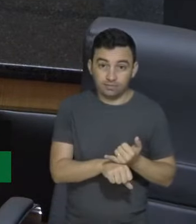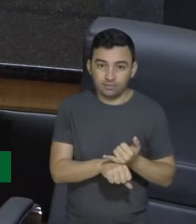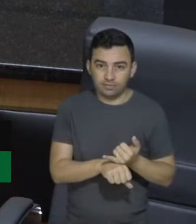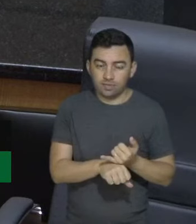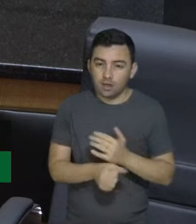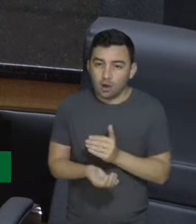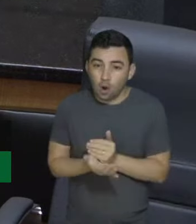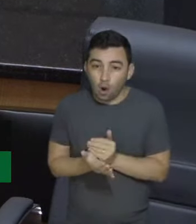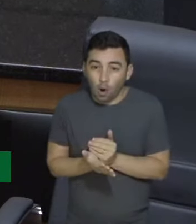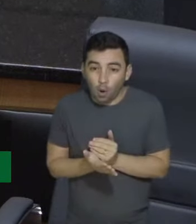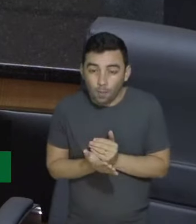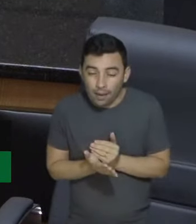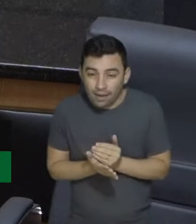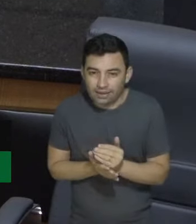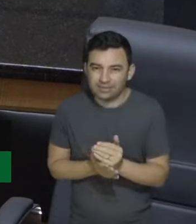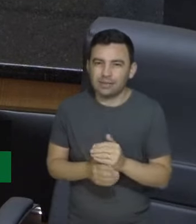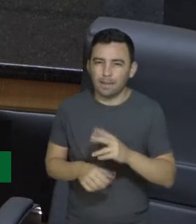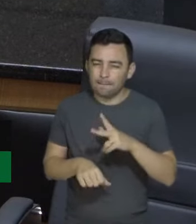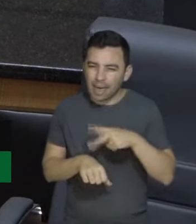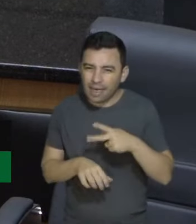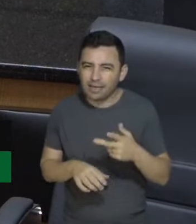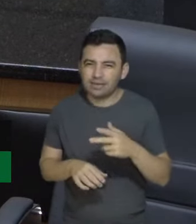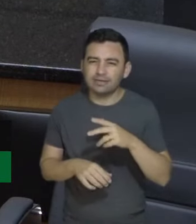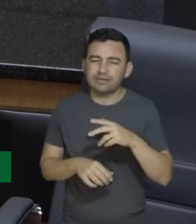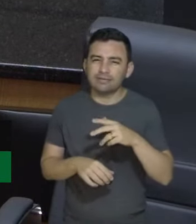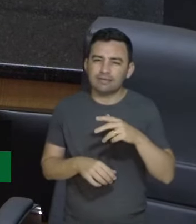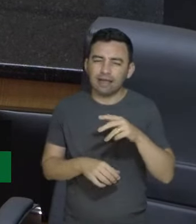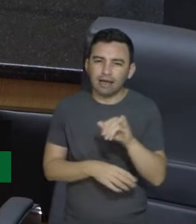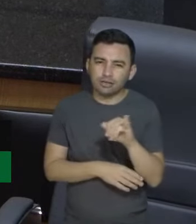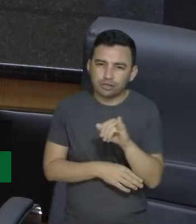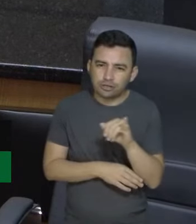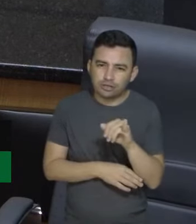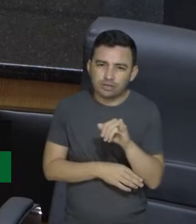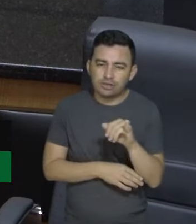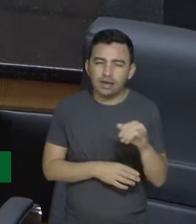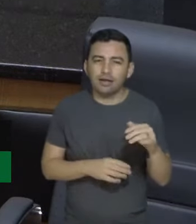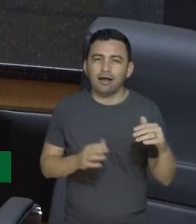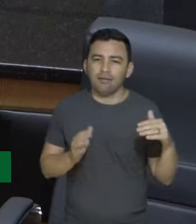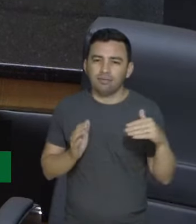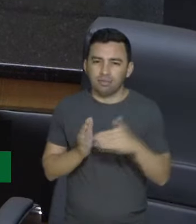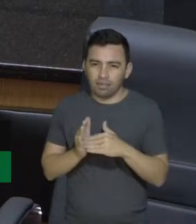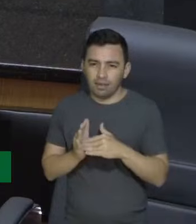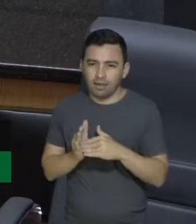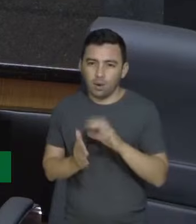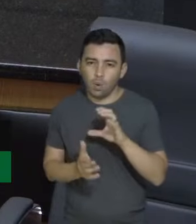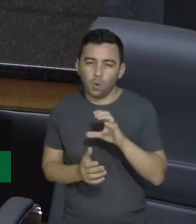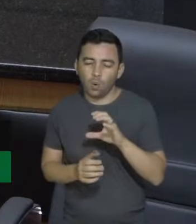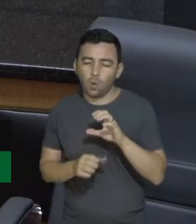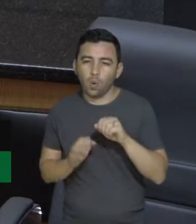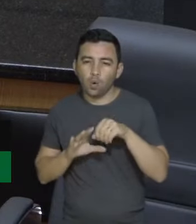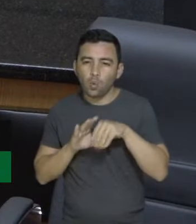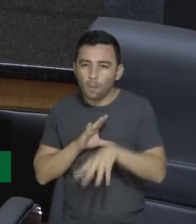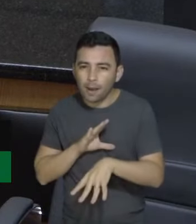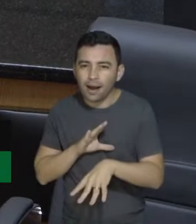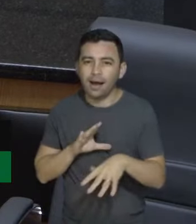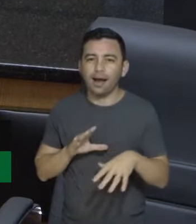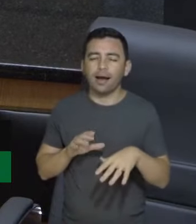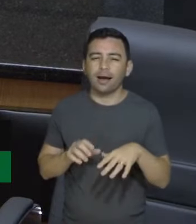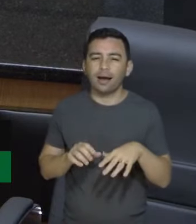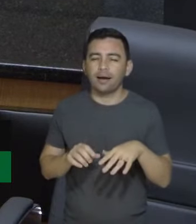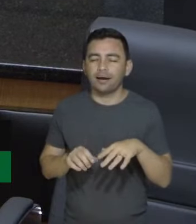começa aqui já em Penha, Itajaí, mas que vai a Curupá, que vai a